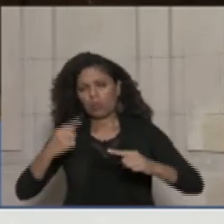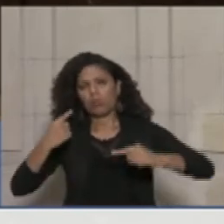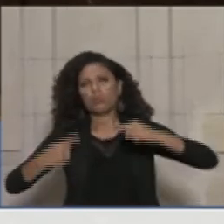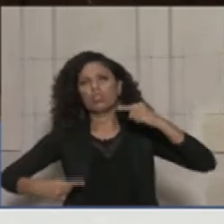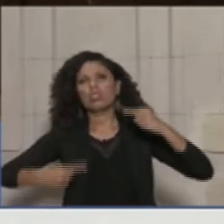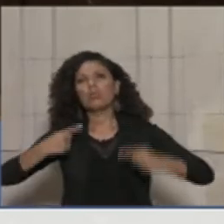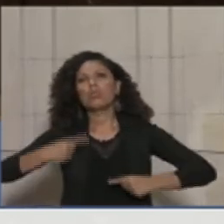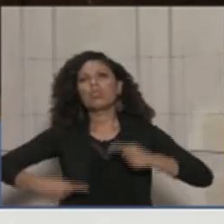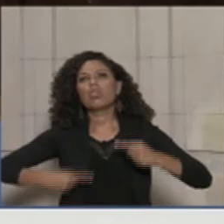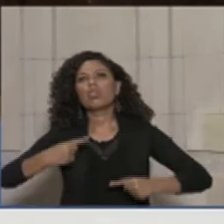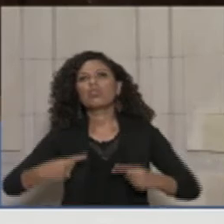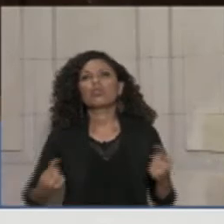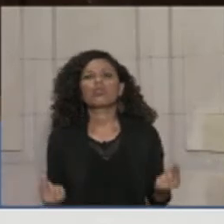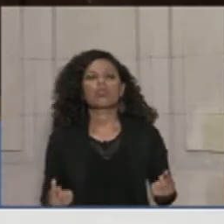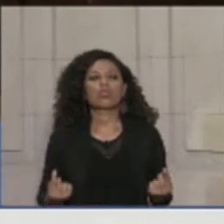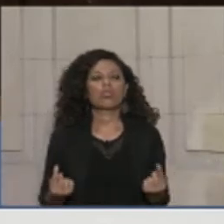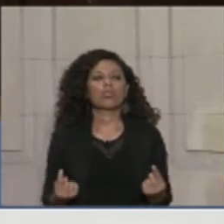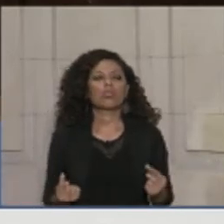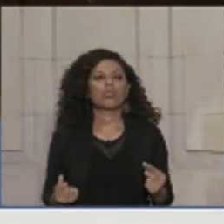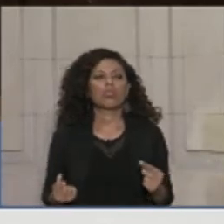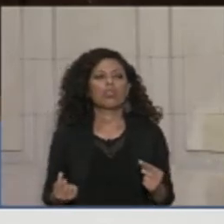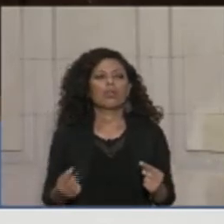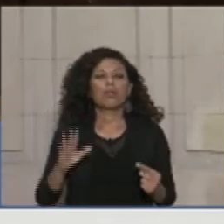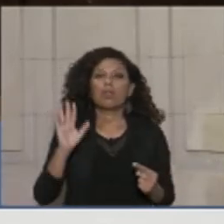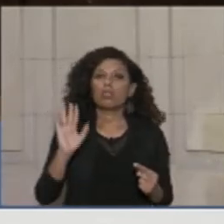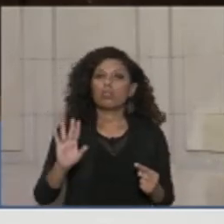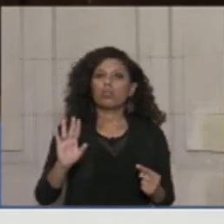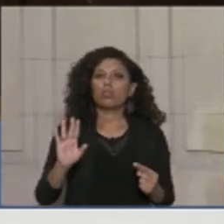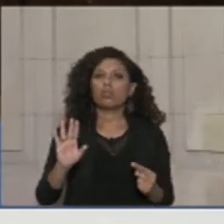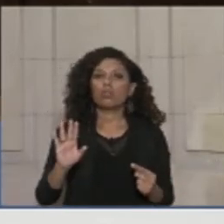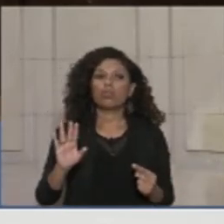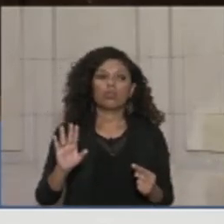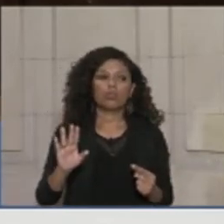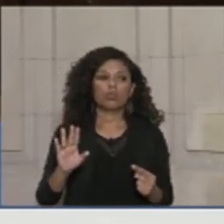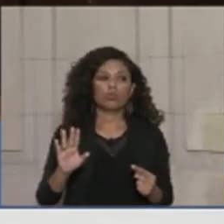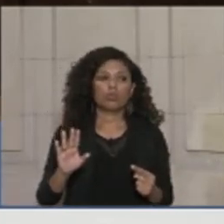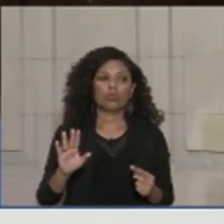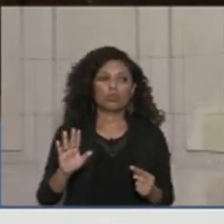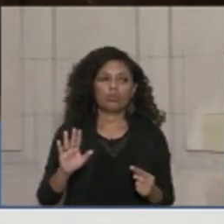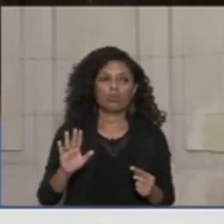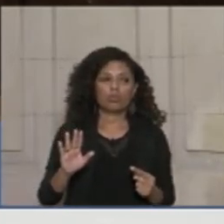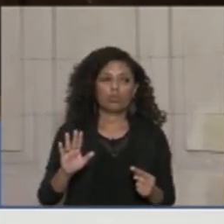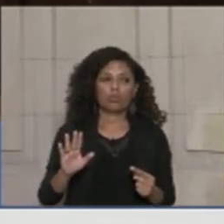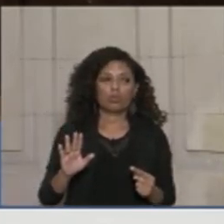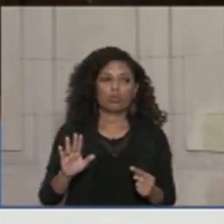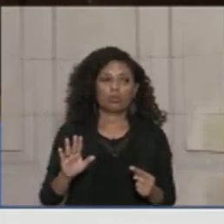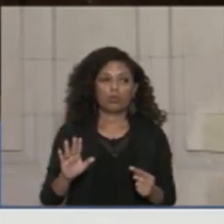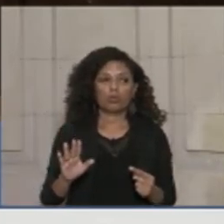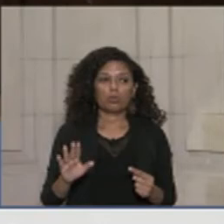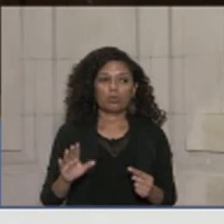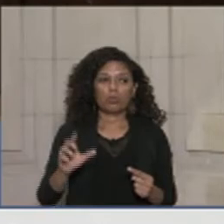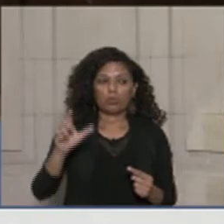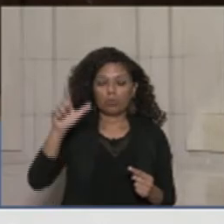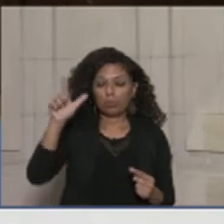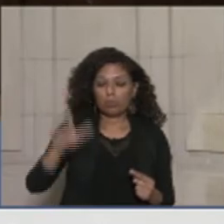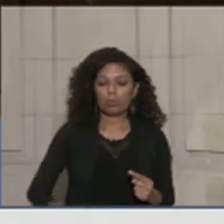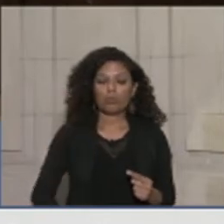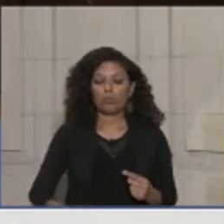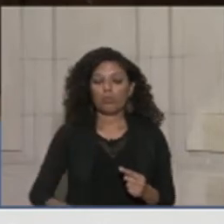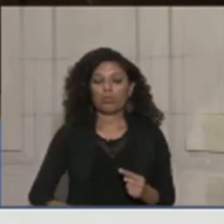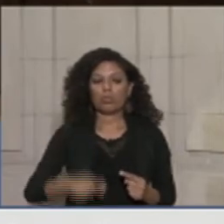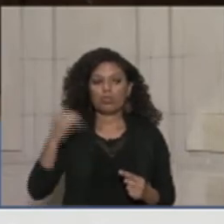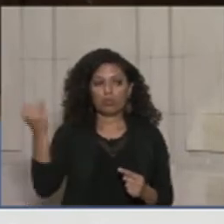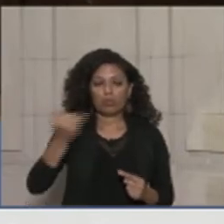violência contra a política, mas o caso mais emblemático, que foi a tentativa